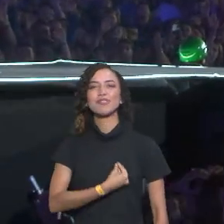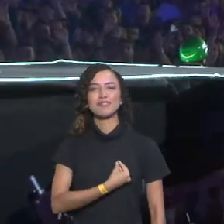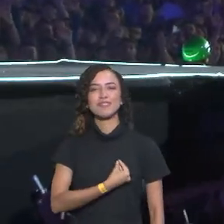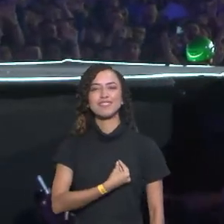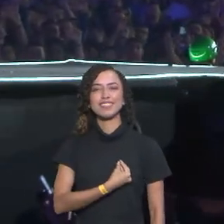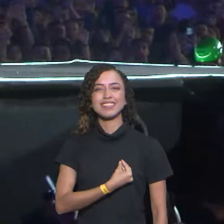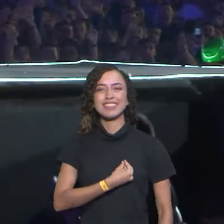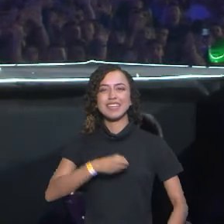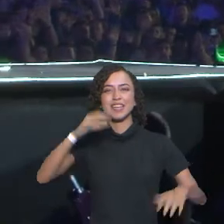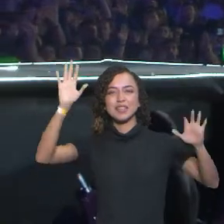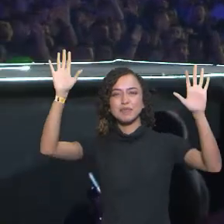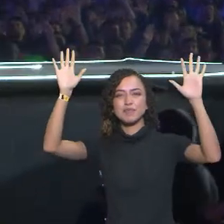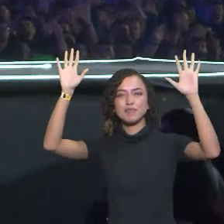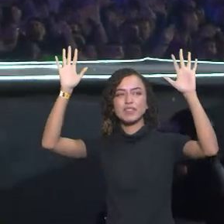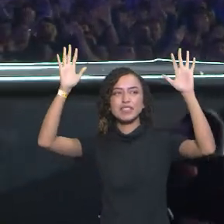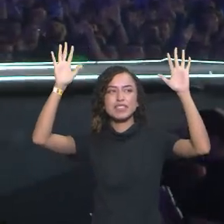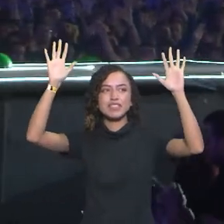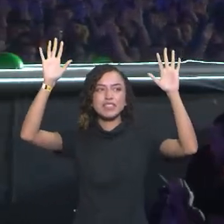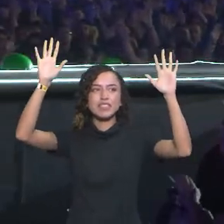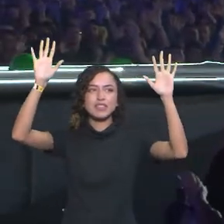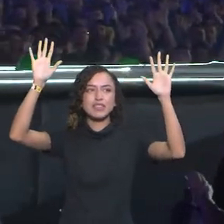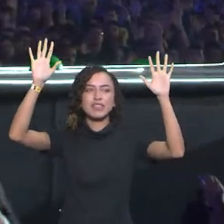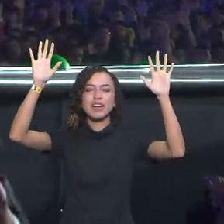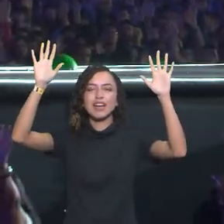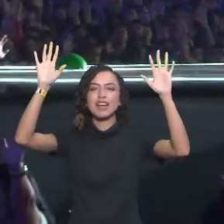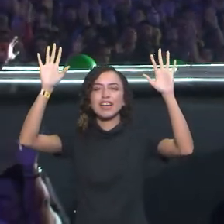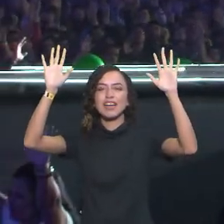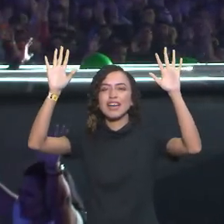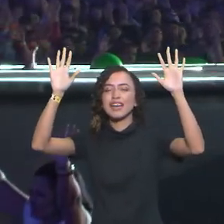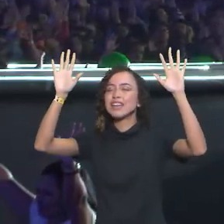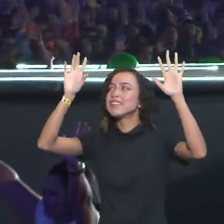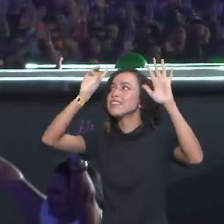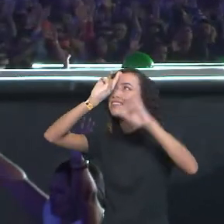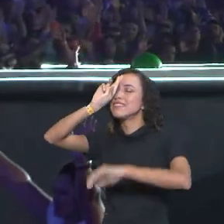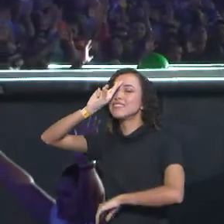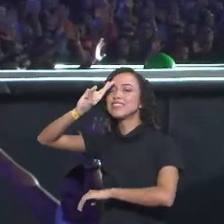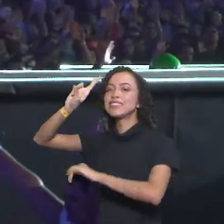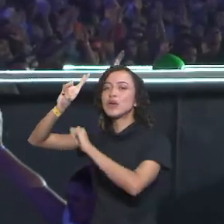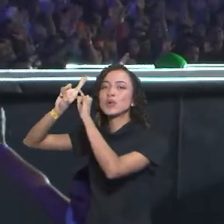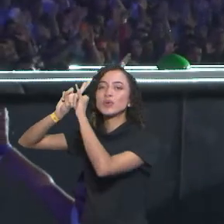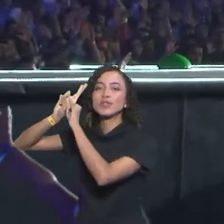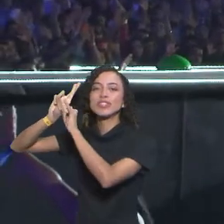fica com as mãos erguidas e assim diz o senhor